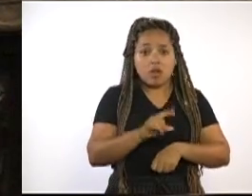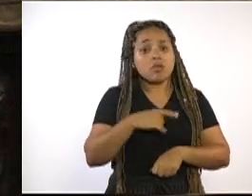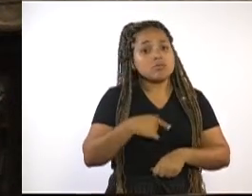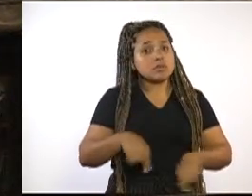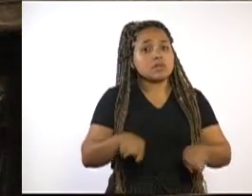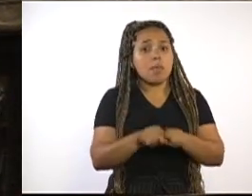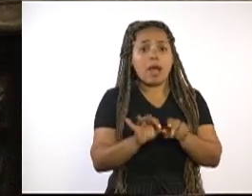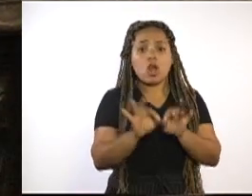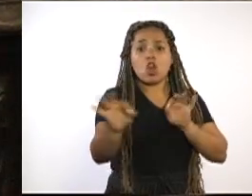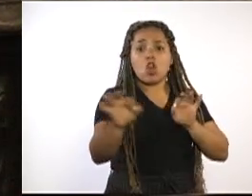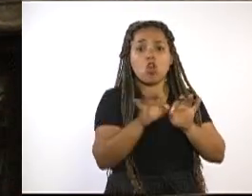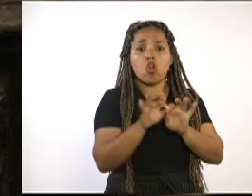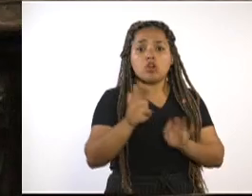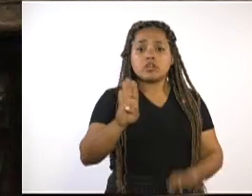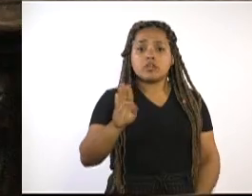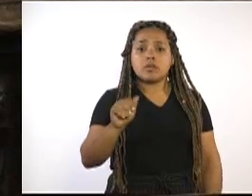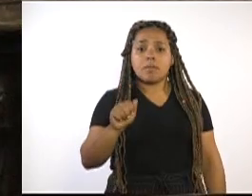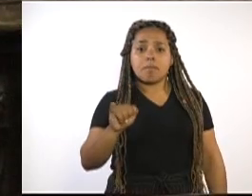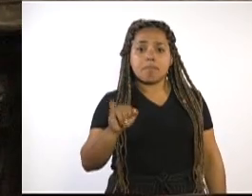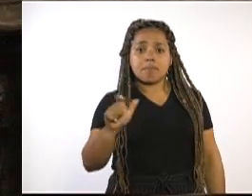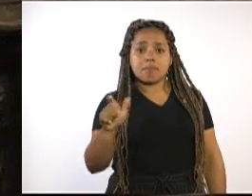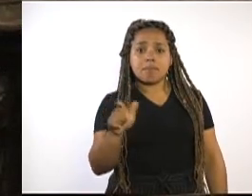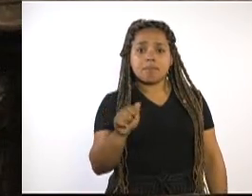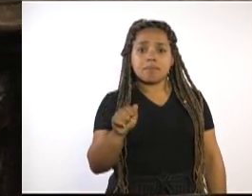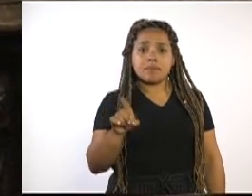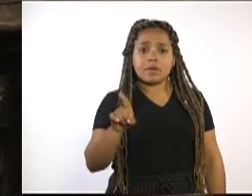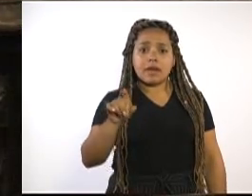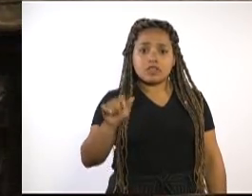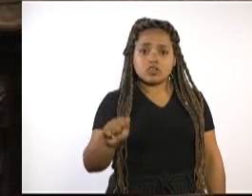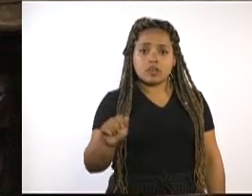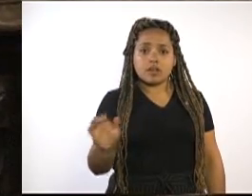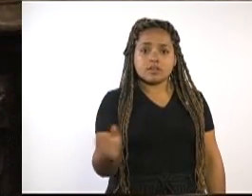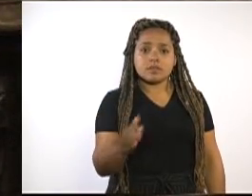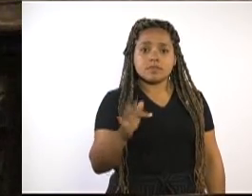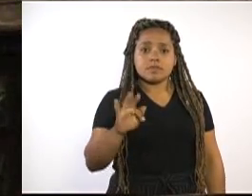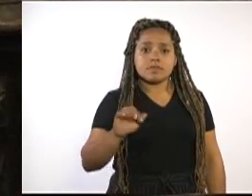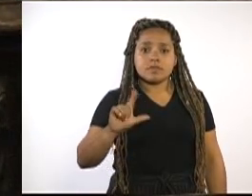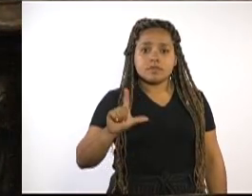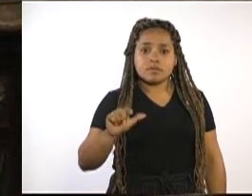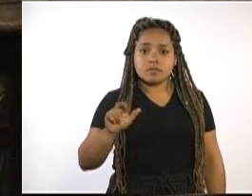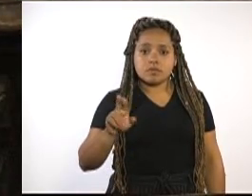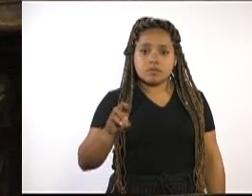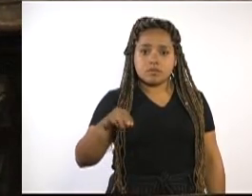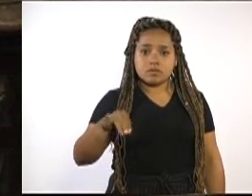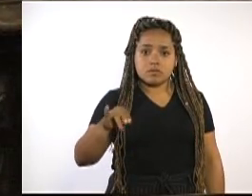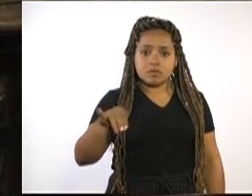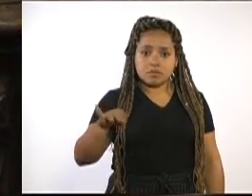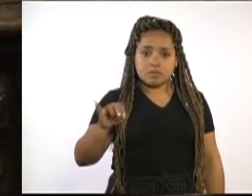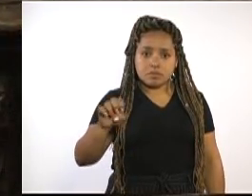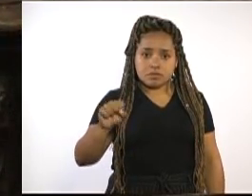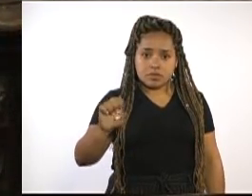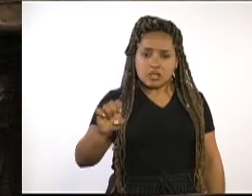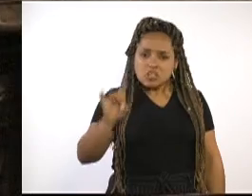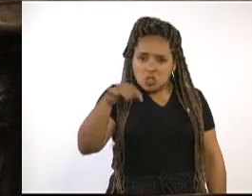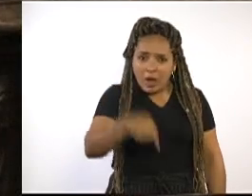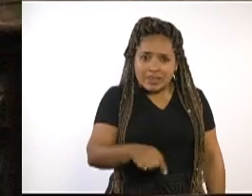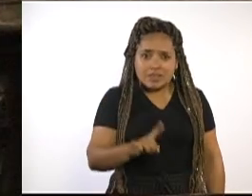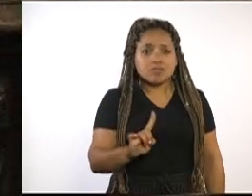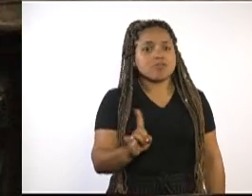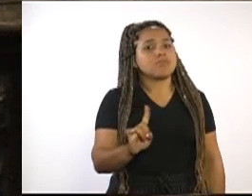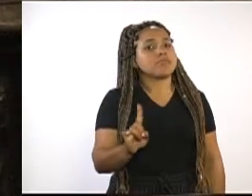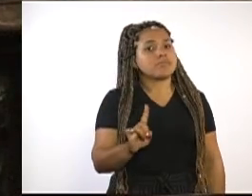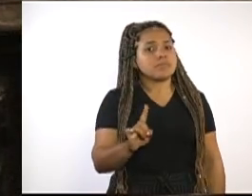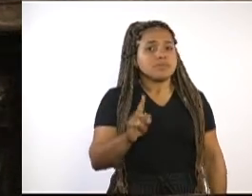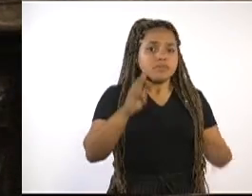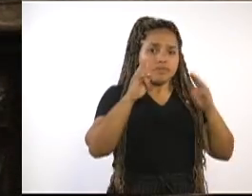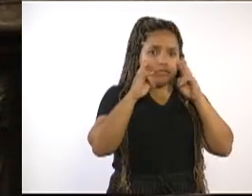Baixada Fluminense. Nós não só vimos aqui, recentemente, vimos a